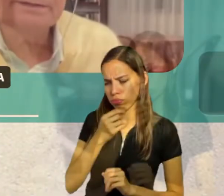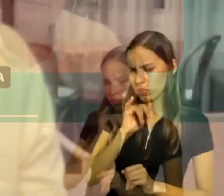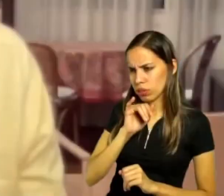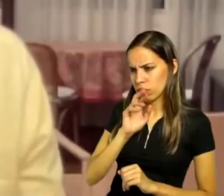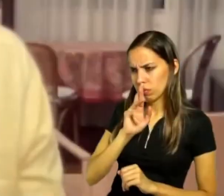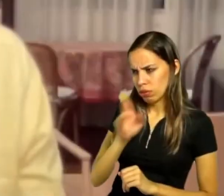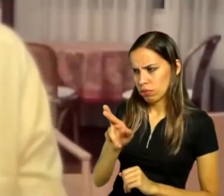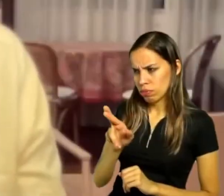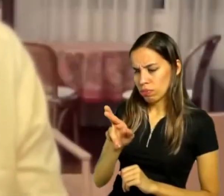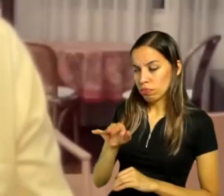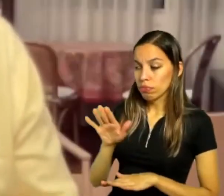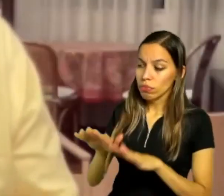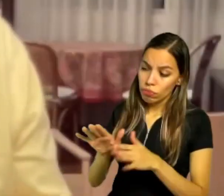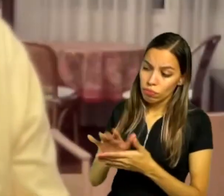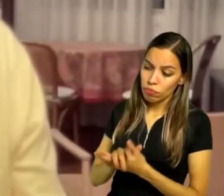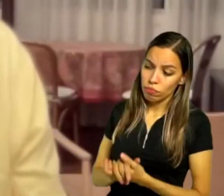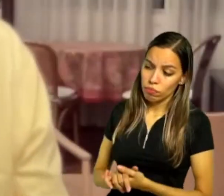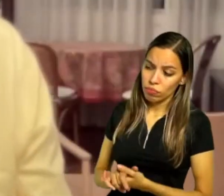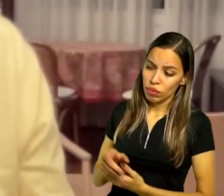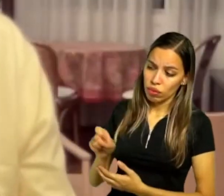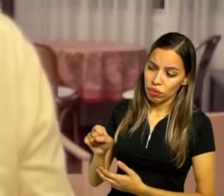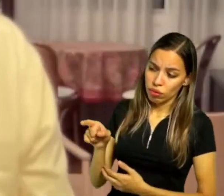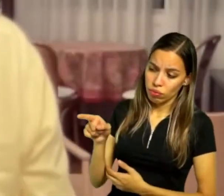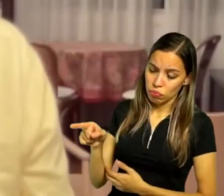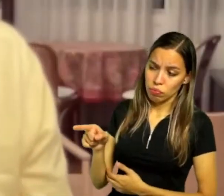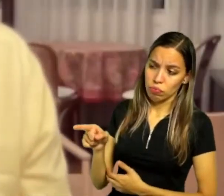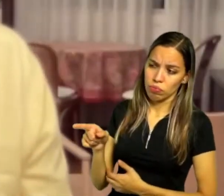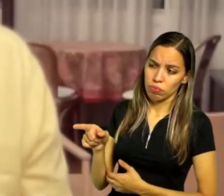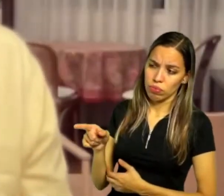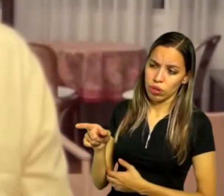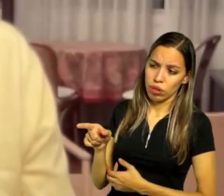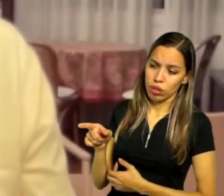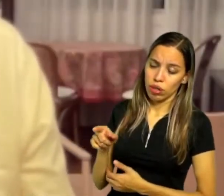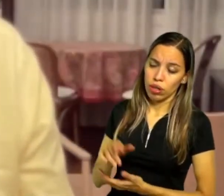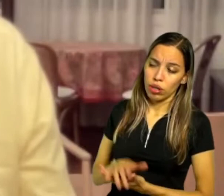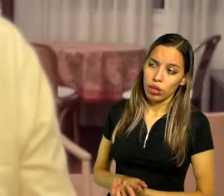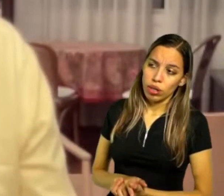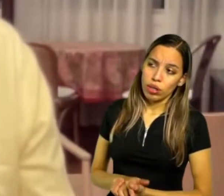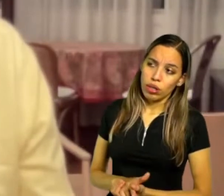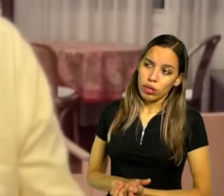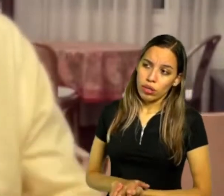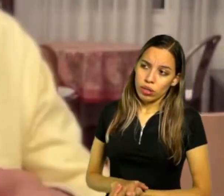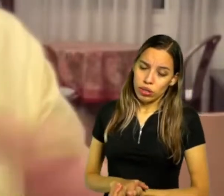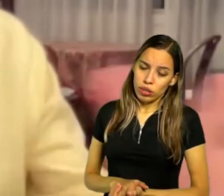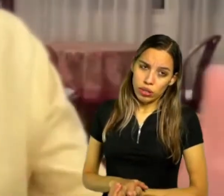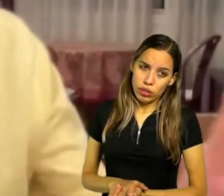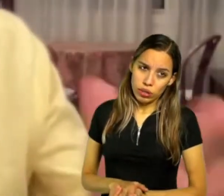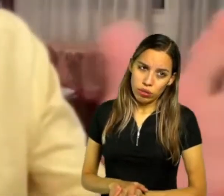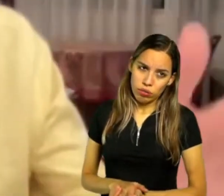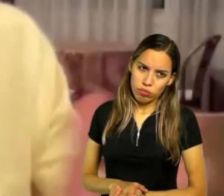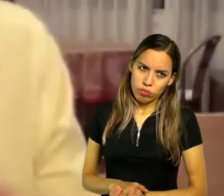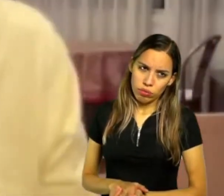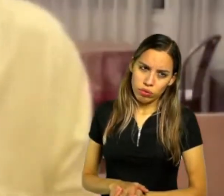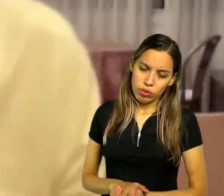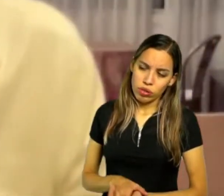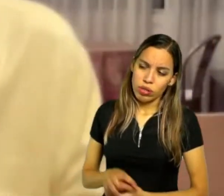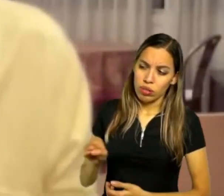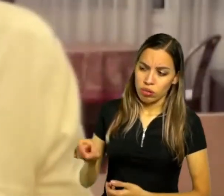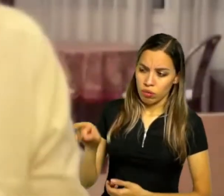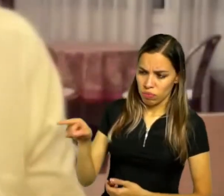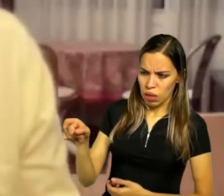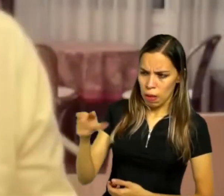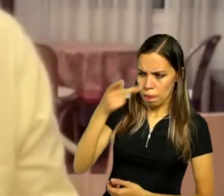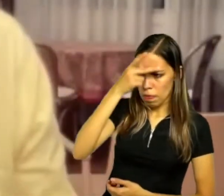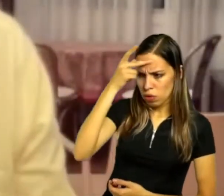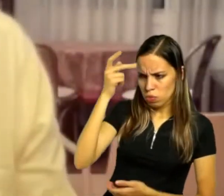Faulkner, se você for Tolstói, se você for... ele falou vários deles, eu não vou lembrar quais os que ele